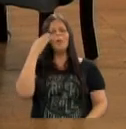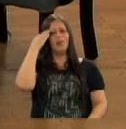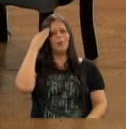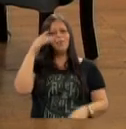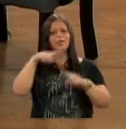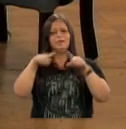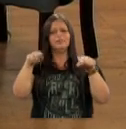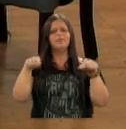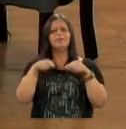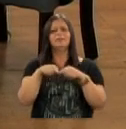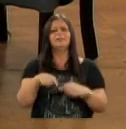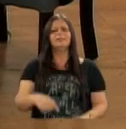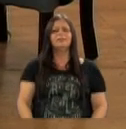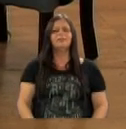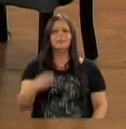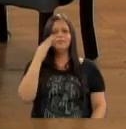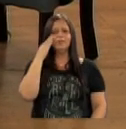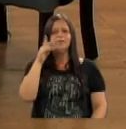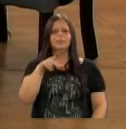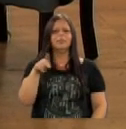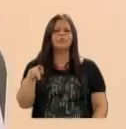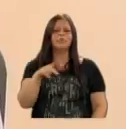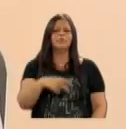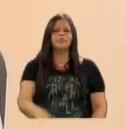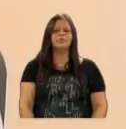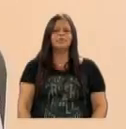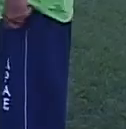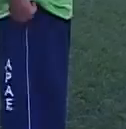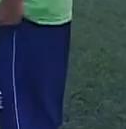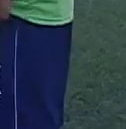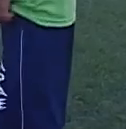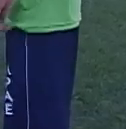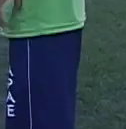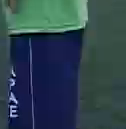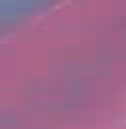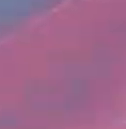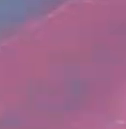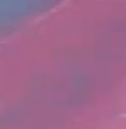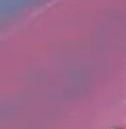boas pois vamos juntar em obrigada pelo espaço obrigado professora